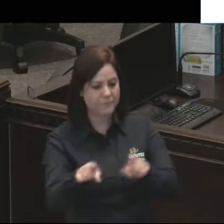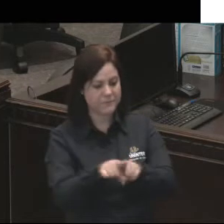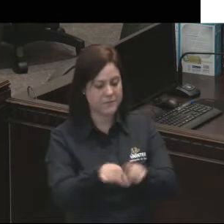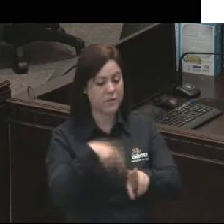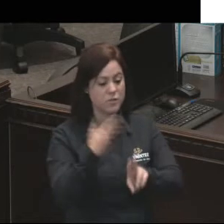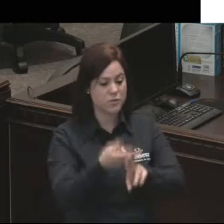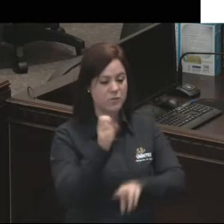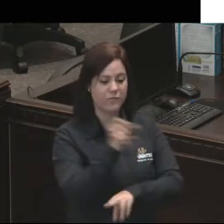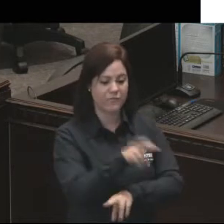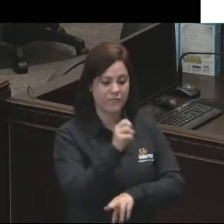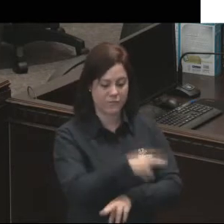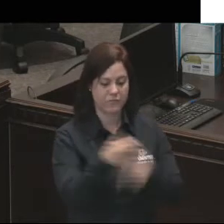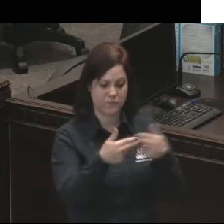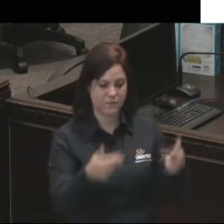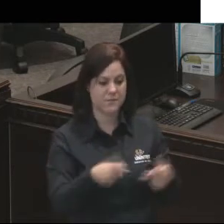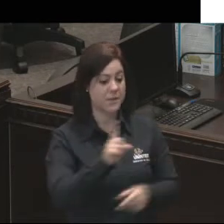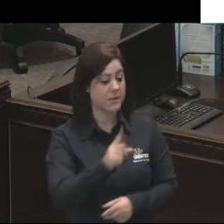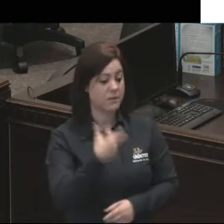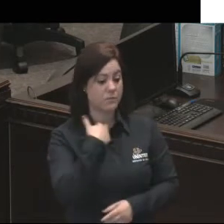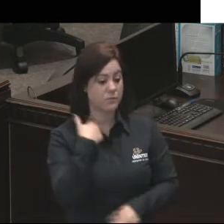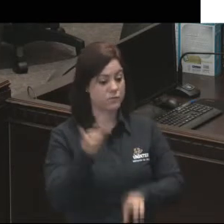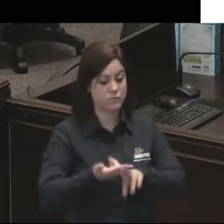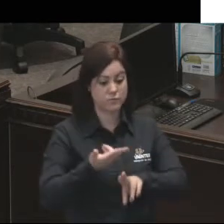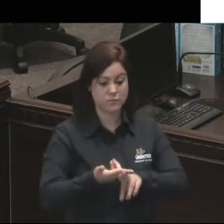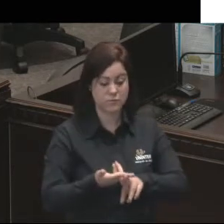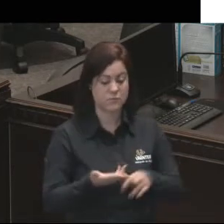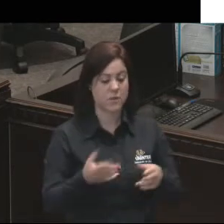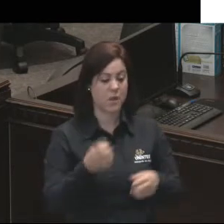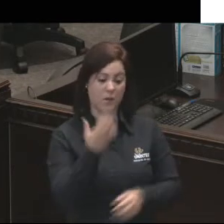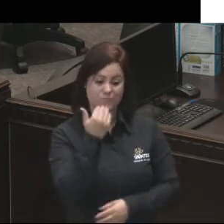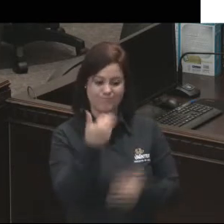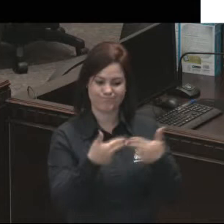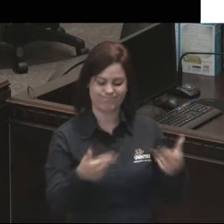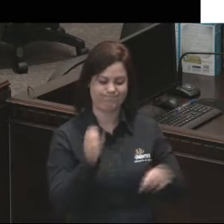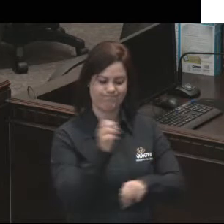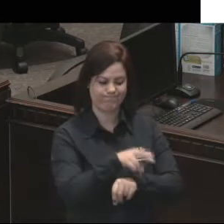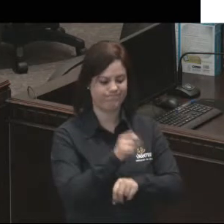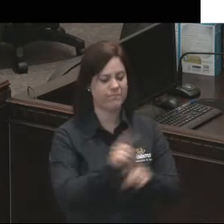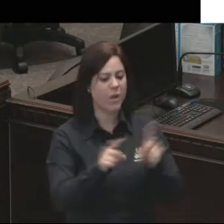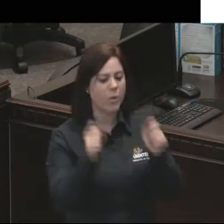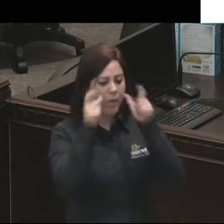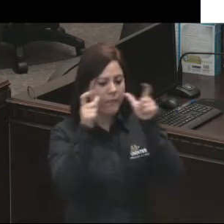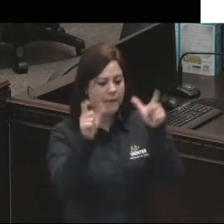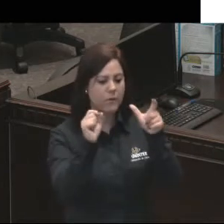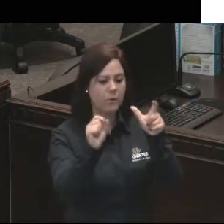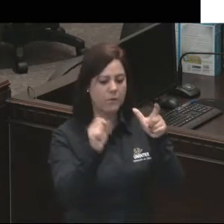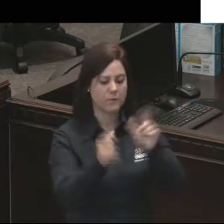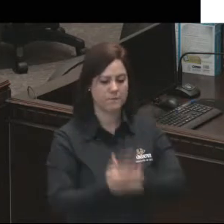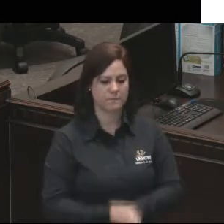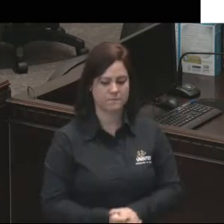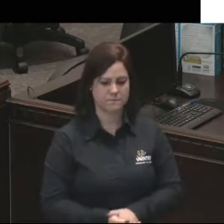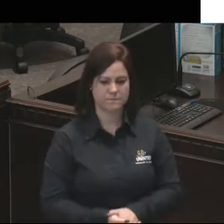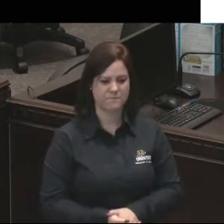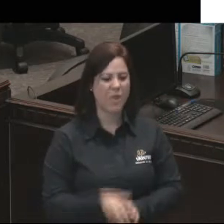só insatisfatórios, que não deveriam estar presentes nesses alimentos. E o que chama atenção são os clorociclodienos aqui,